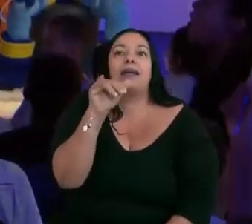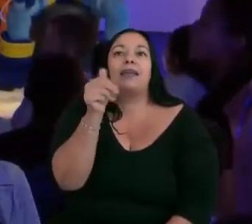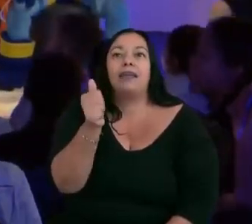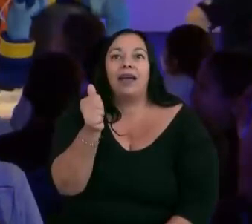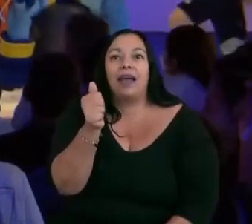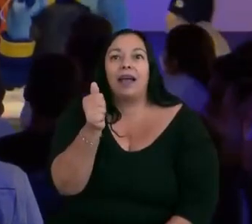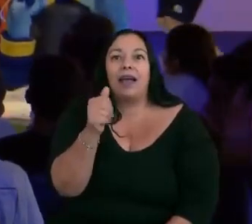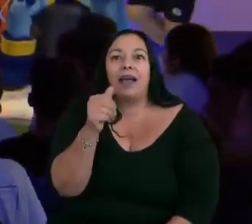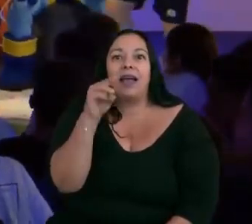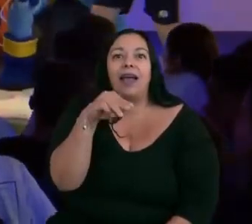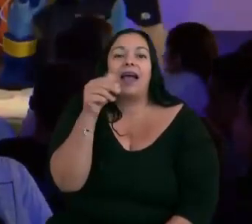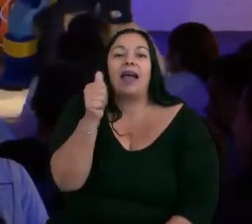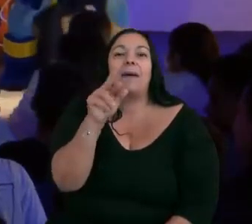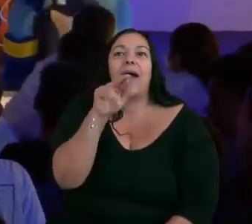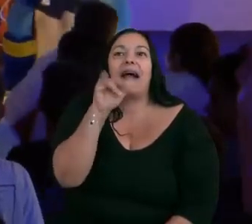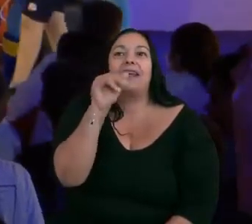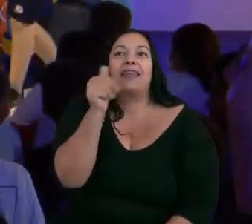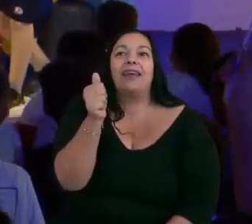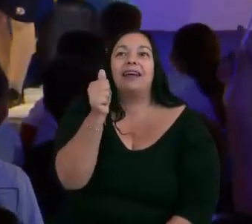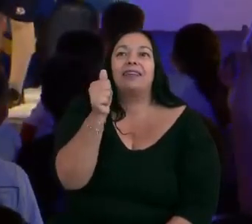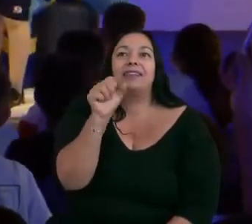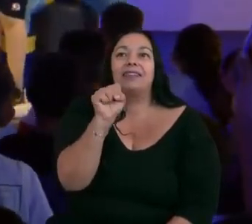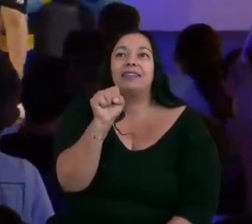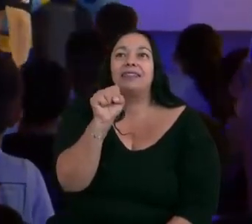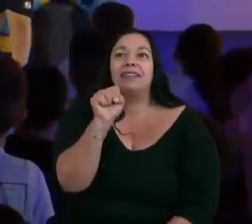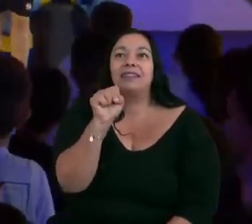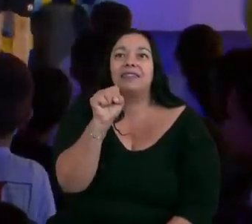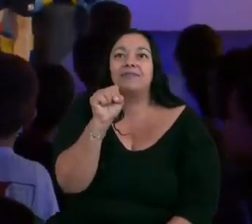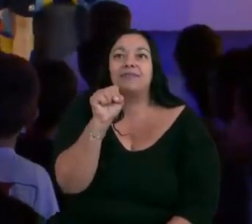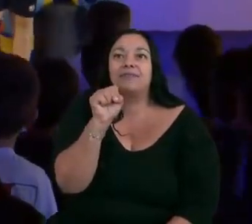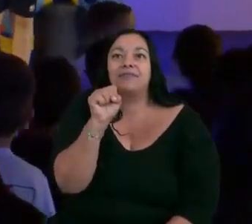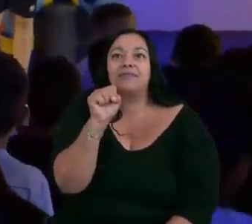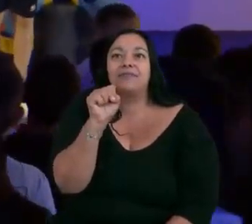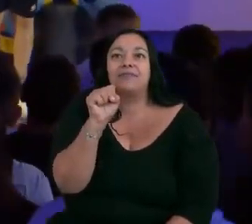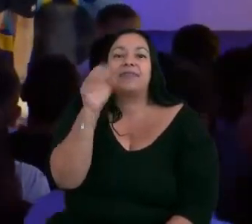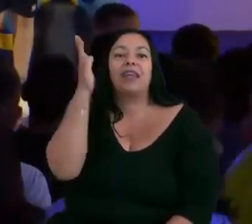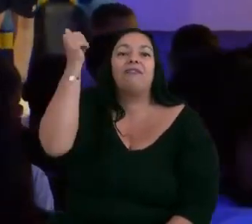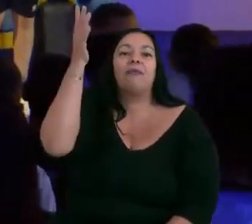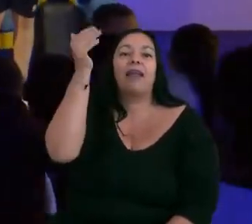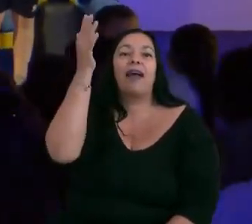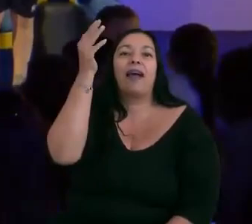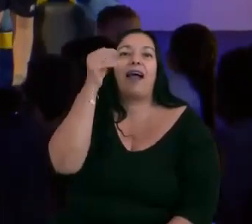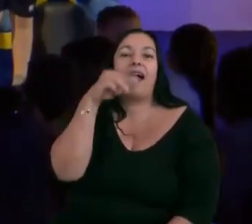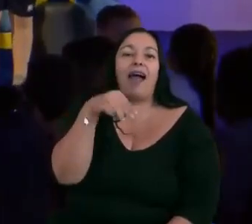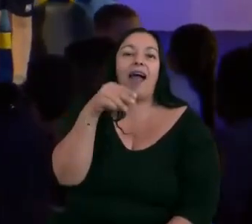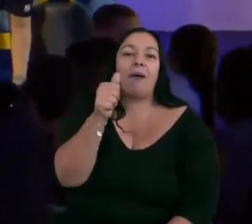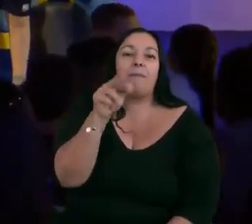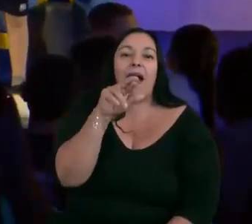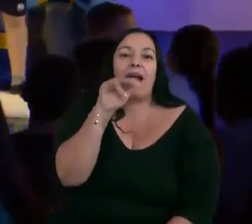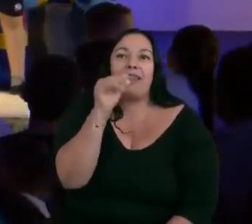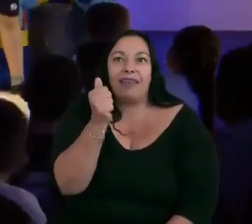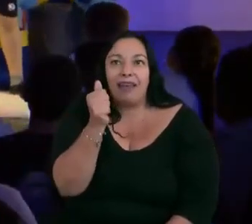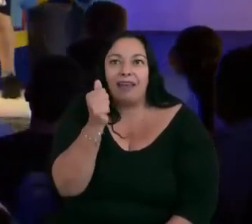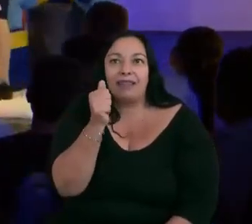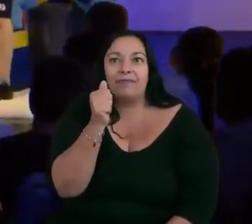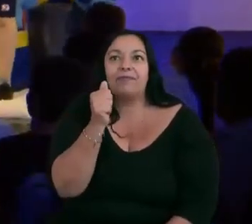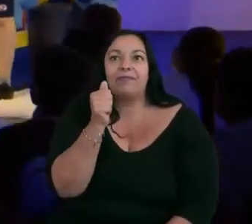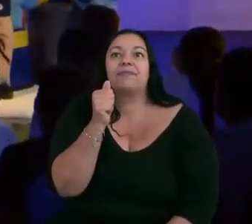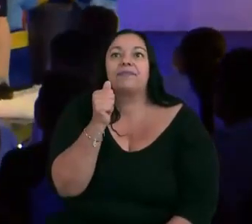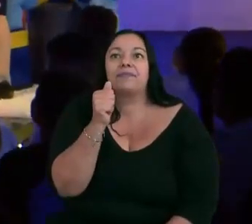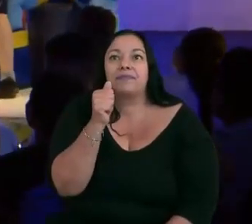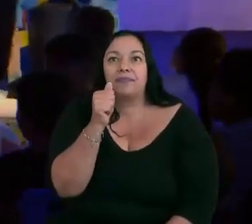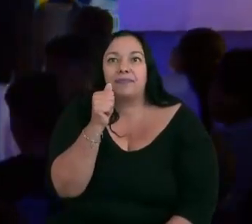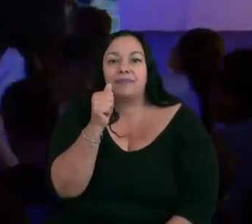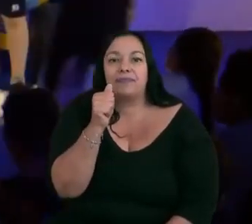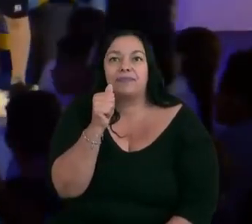quem aí chama Marias? Maria? Olha. Como vem é pra que cá, você chama? Marias. Vem pra cá. João Pedro. João